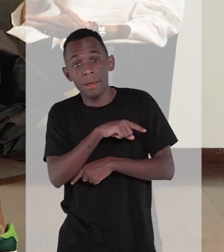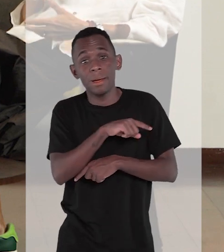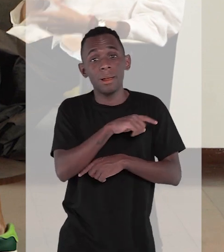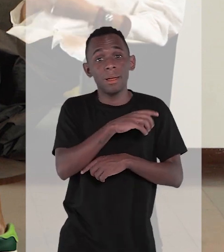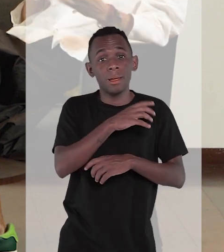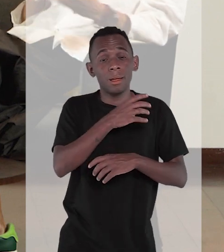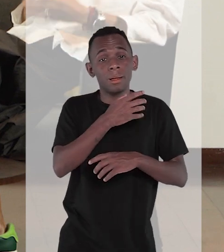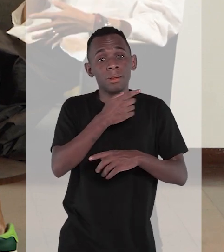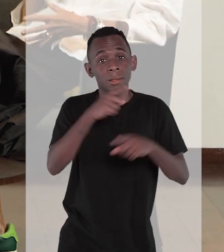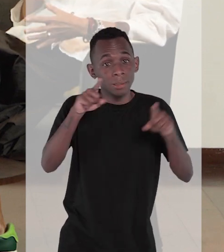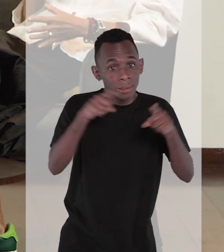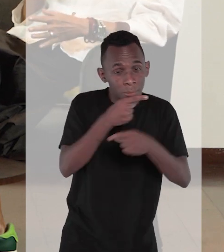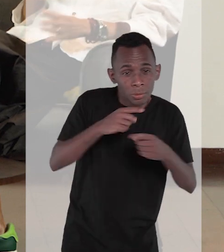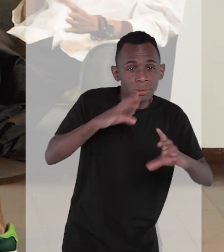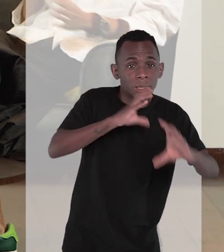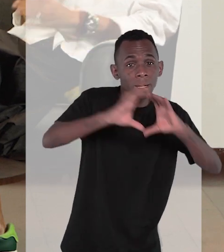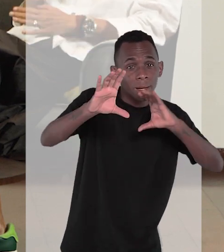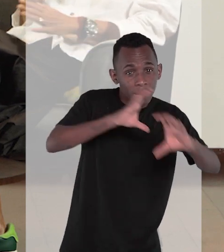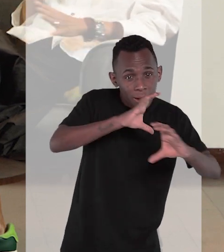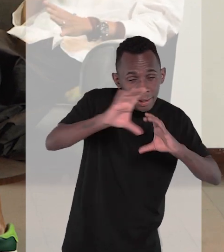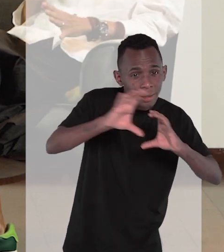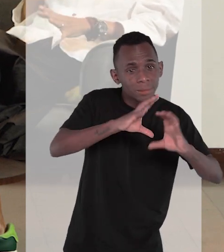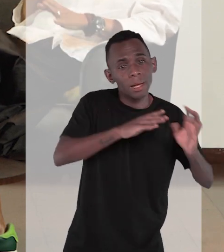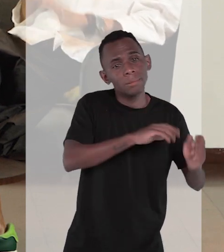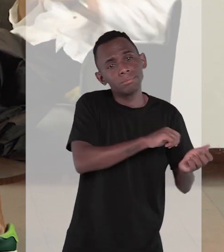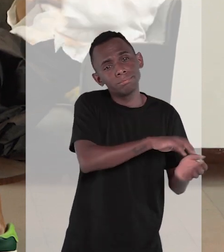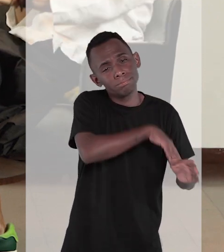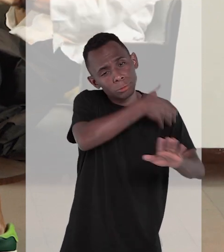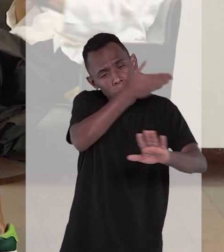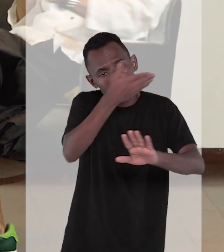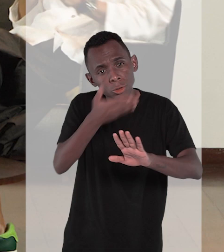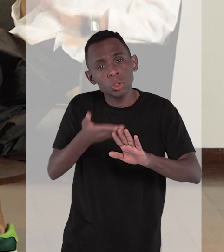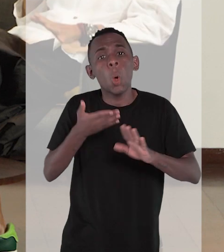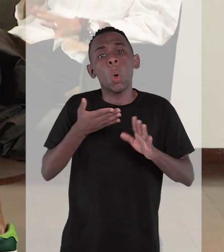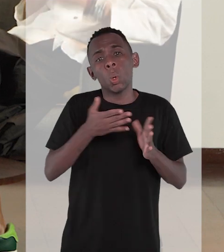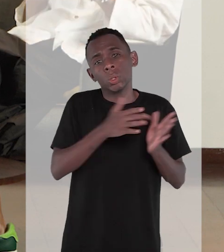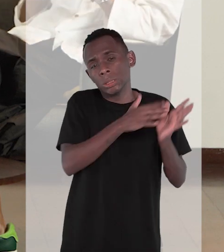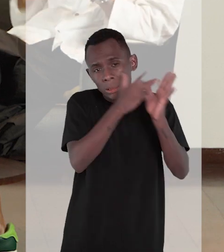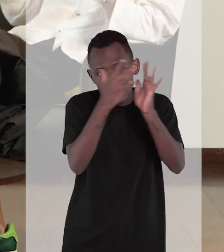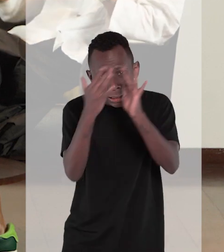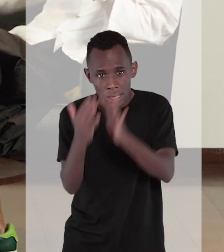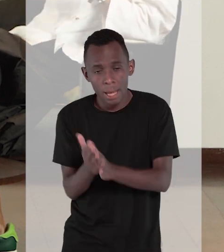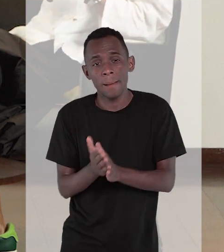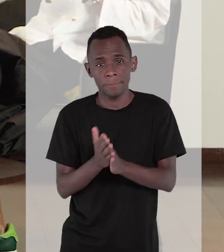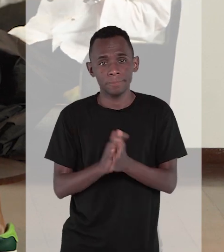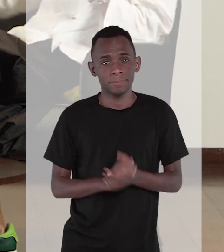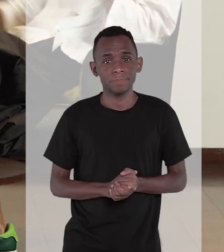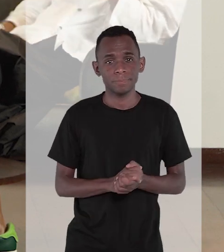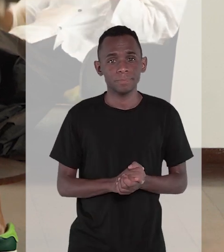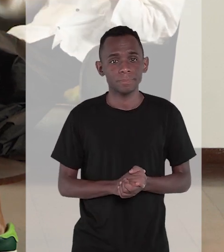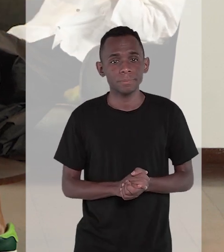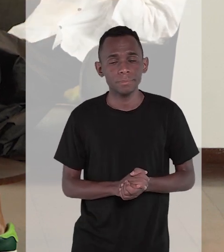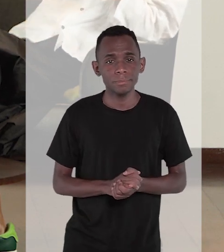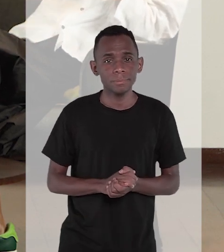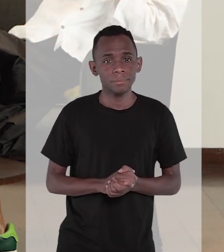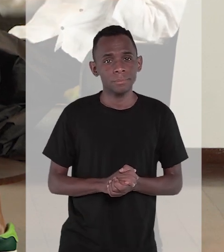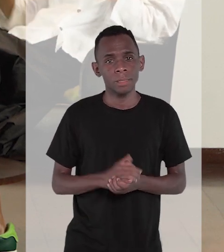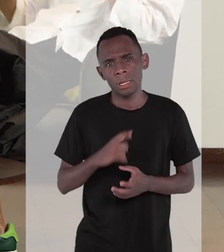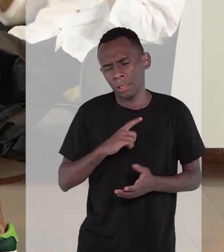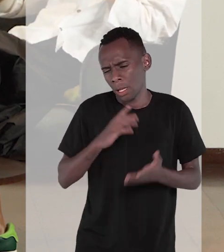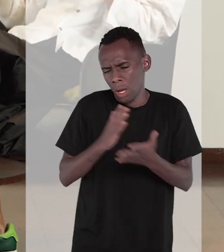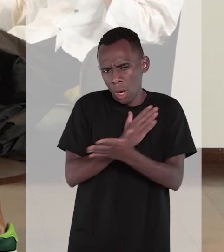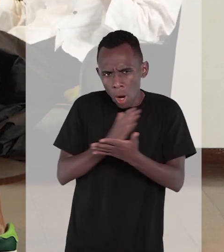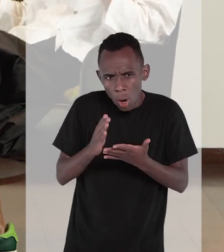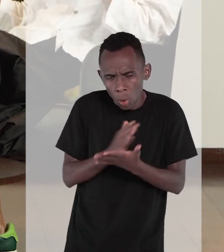cantar, vai cantar a música inteira, sem sobrar nada. E se sobrar é porque a gente quis que sobrasse. Sobrar, sair da moldura.